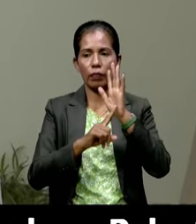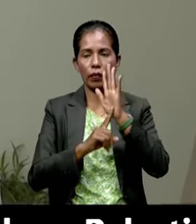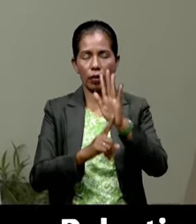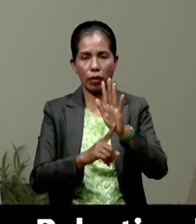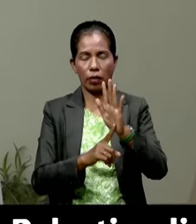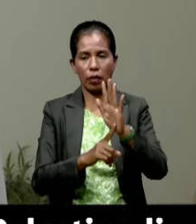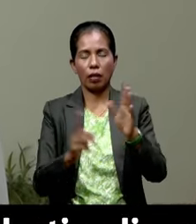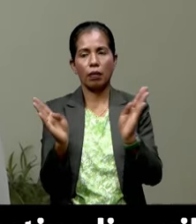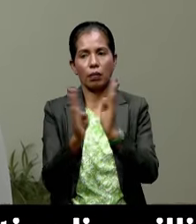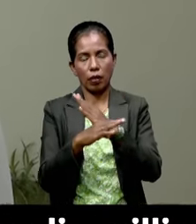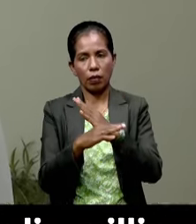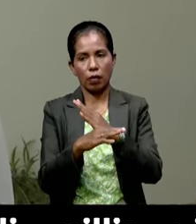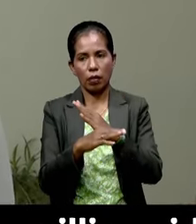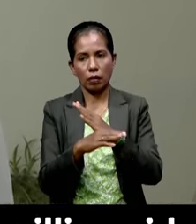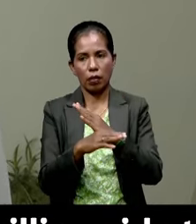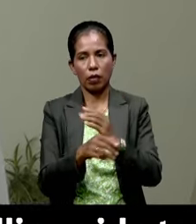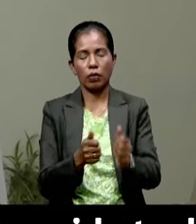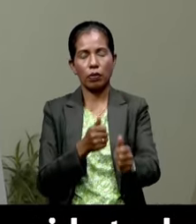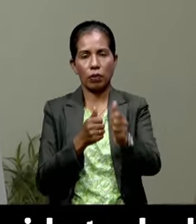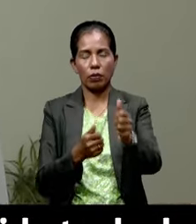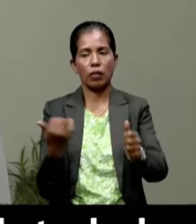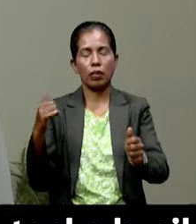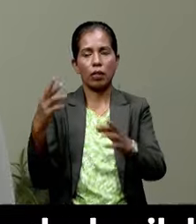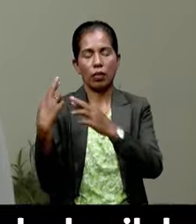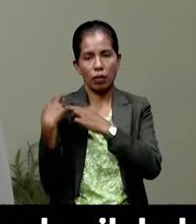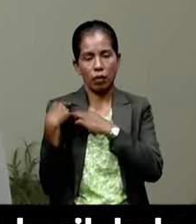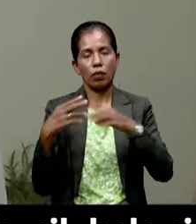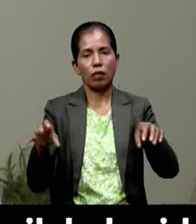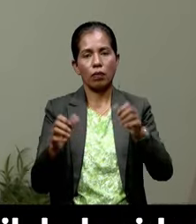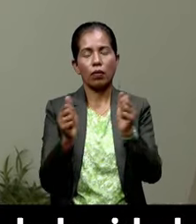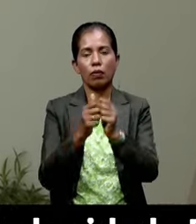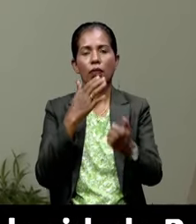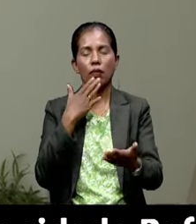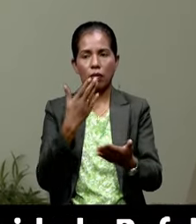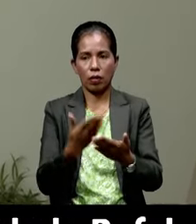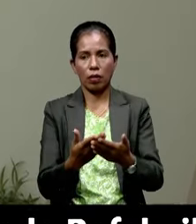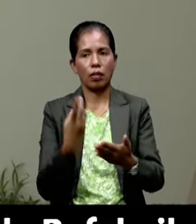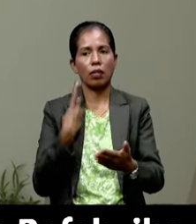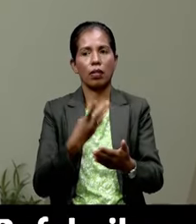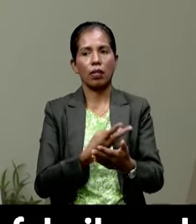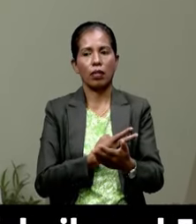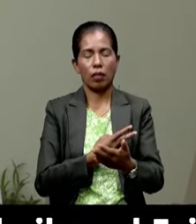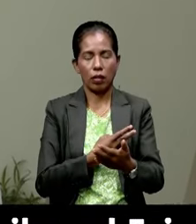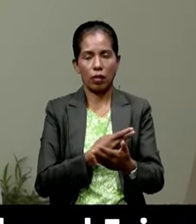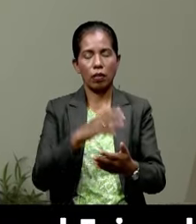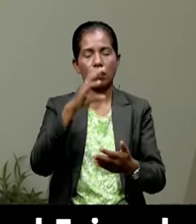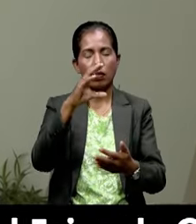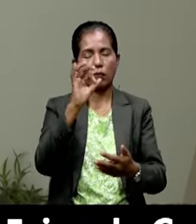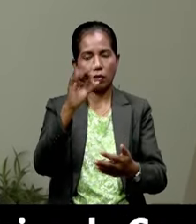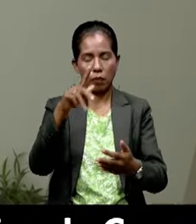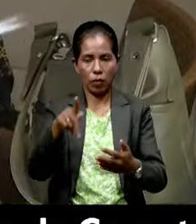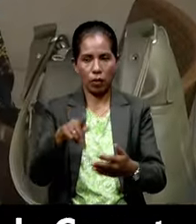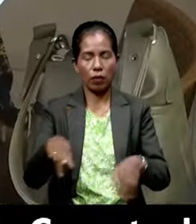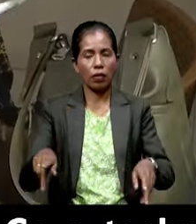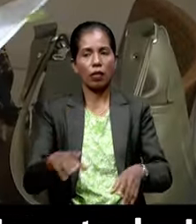sai bele sai da cumprir ser nem canar ser nem rololos se lá ita halo função pública né nessa funcionário público